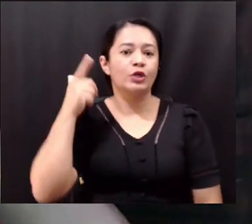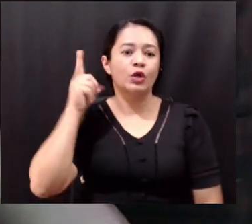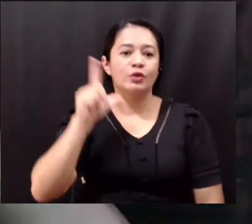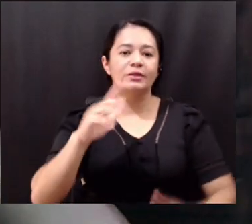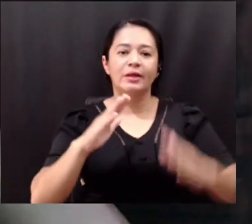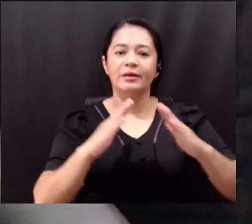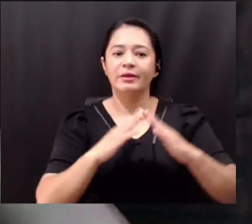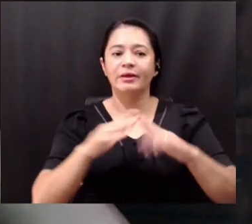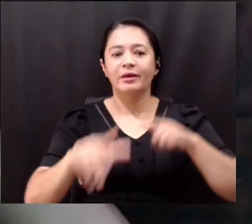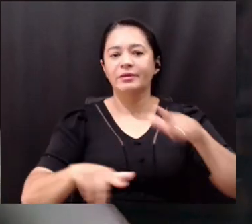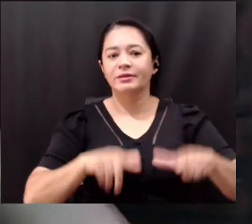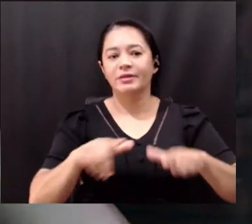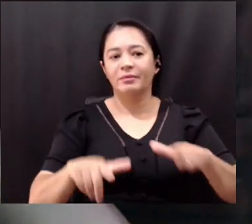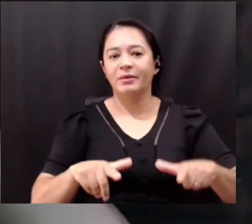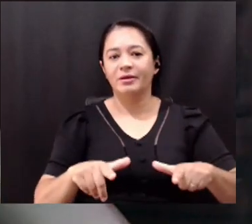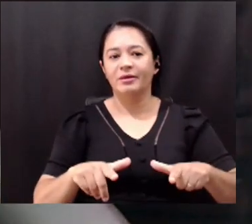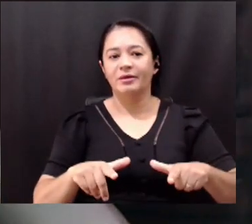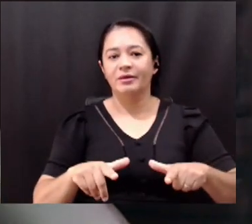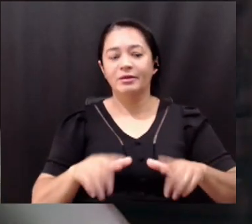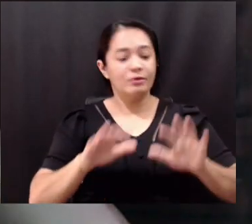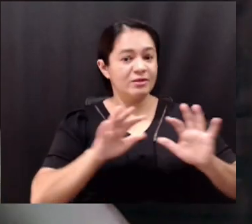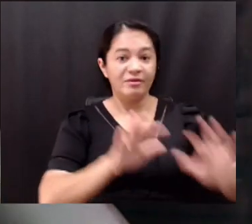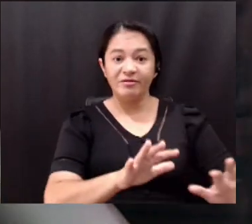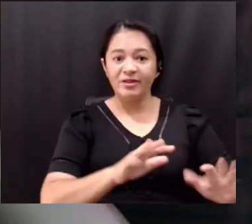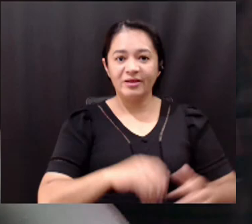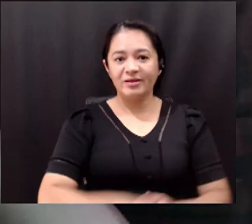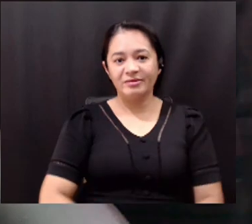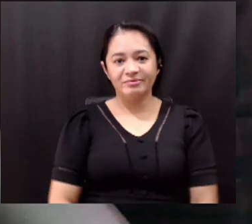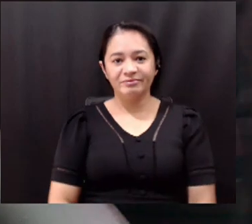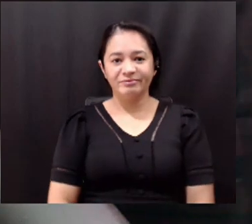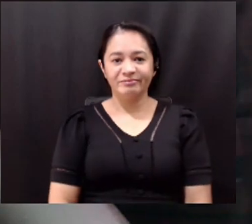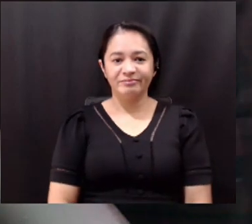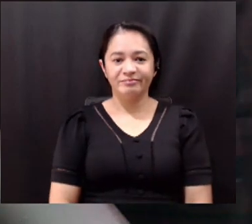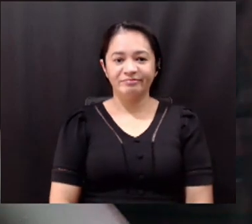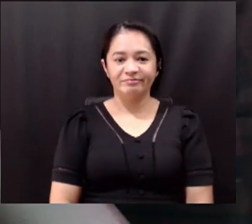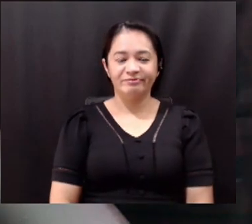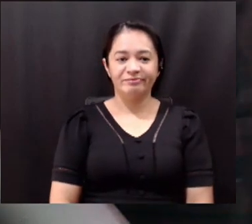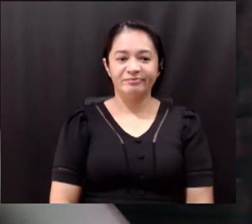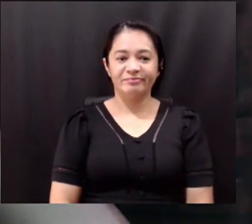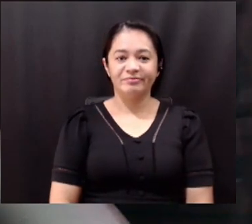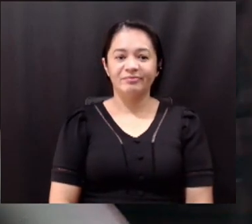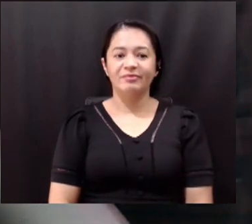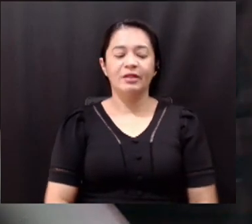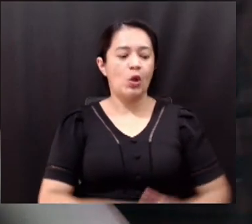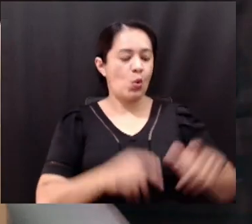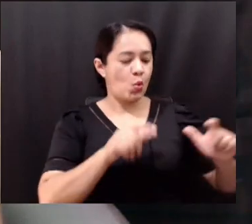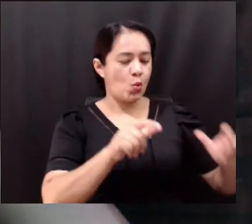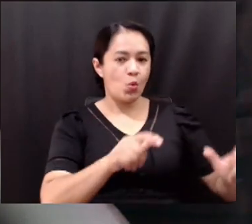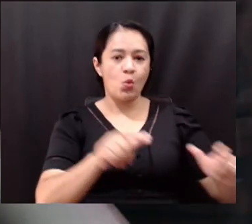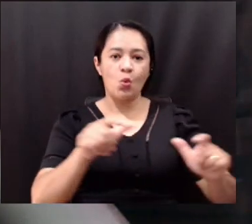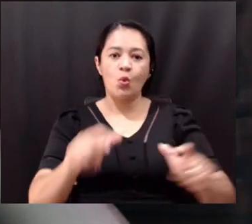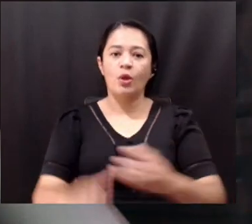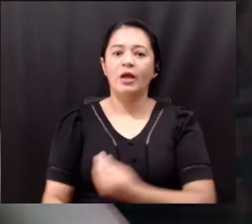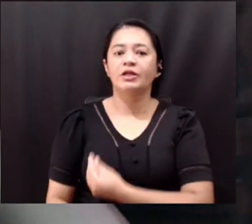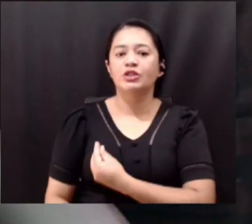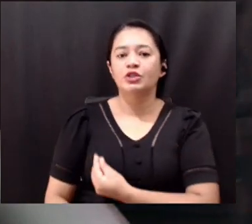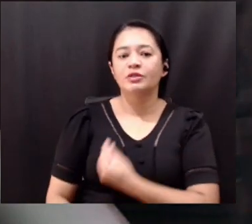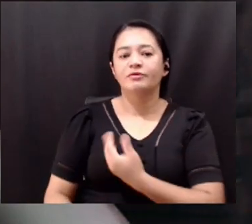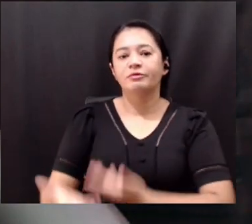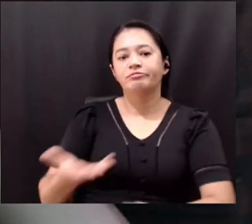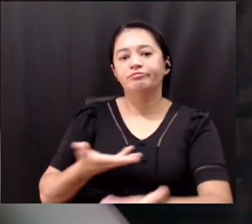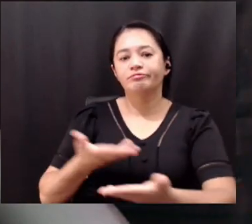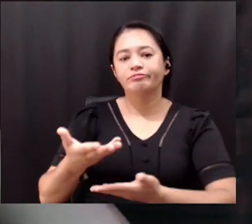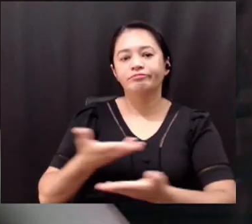do trabalho, né? Poxa Então, vida. a gente diminuiu os espaços de vida, de interação social, de